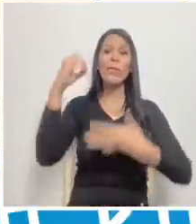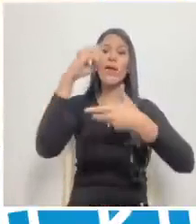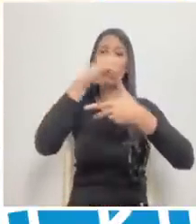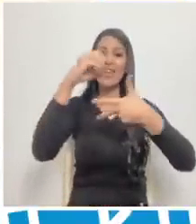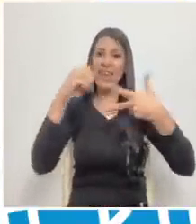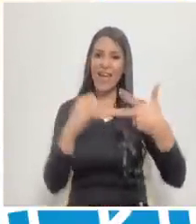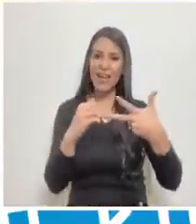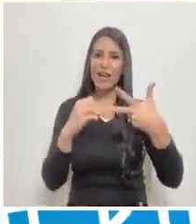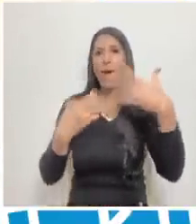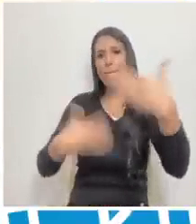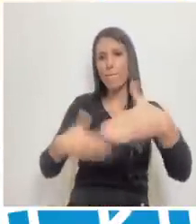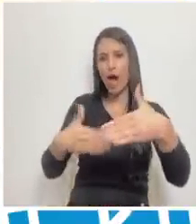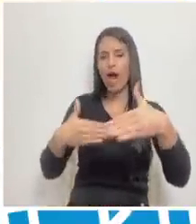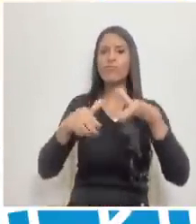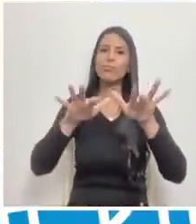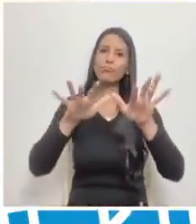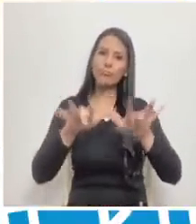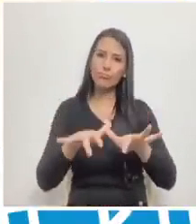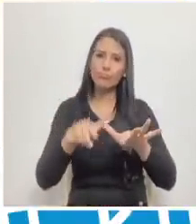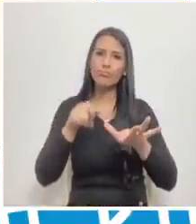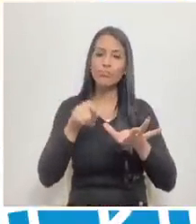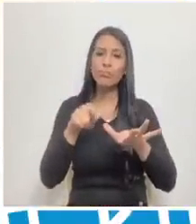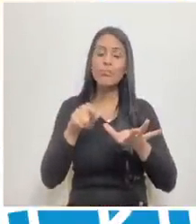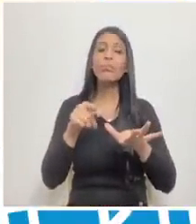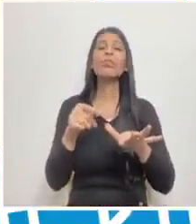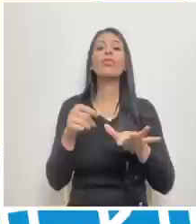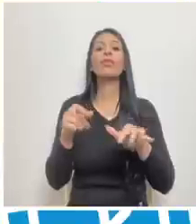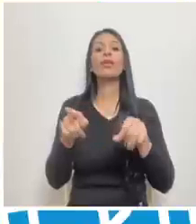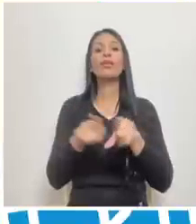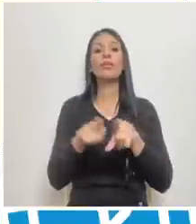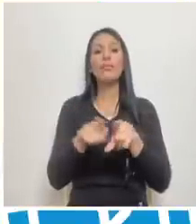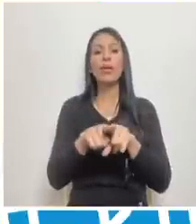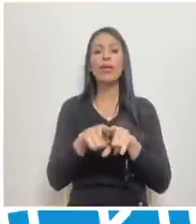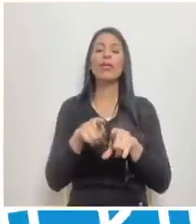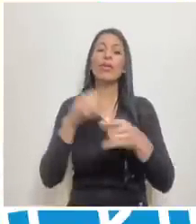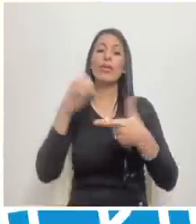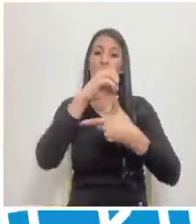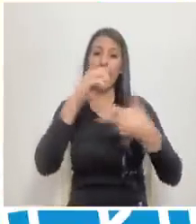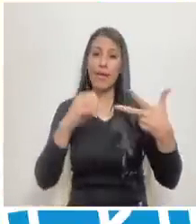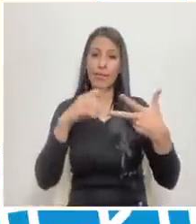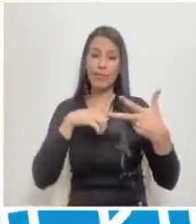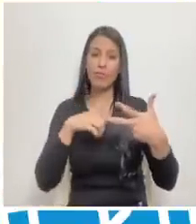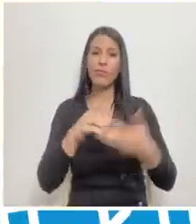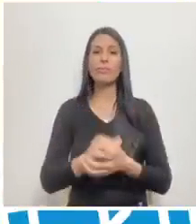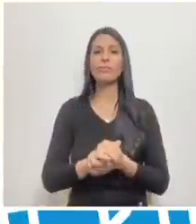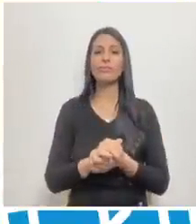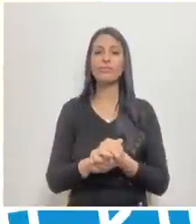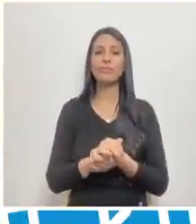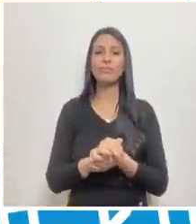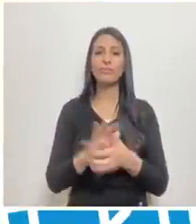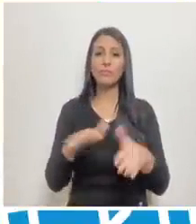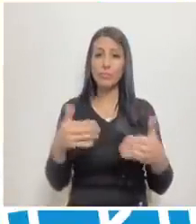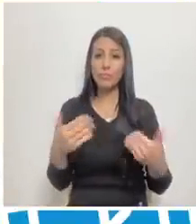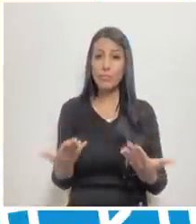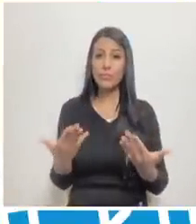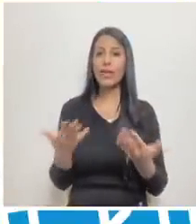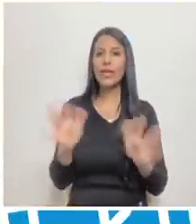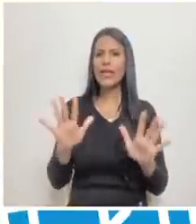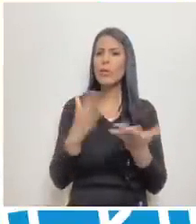Enem ampliando essa aplicação no computador. Num primeiro momento, eu vou ser bem